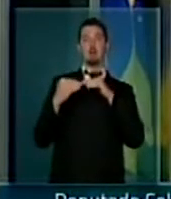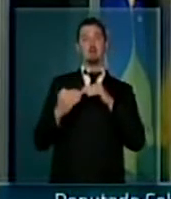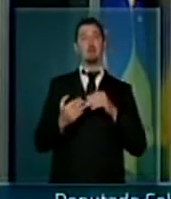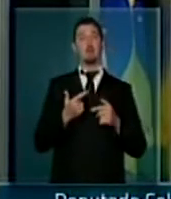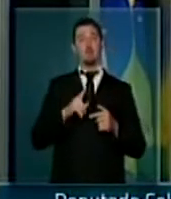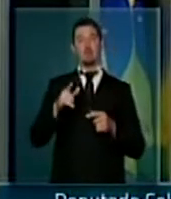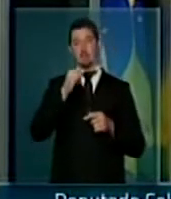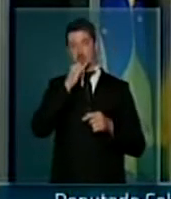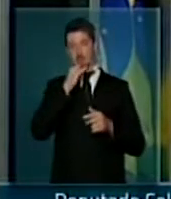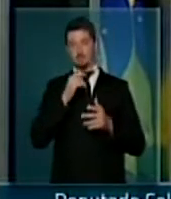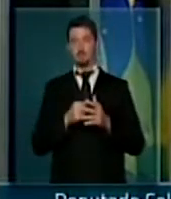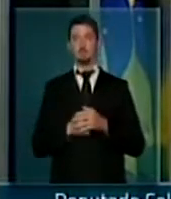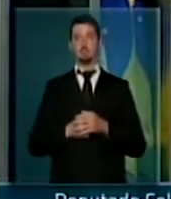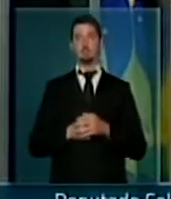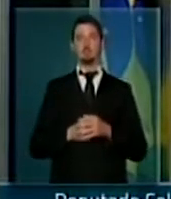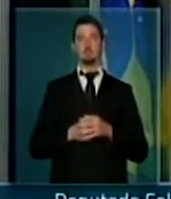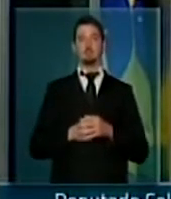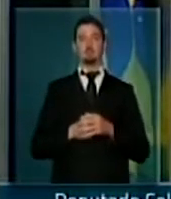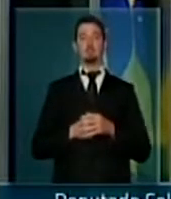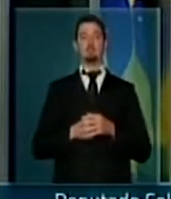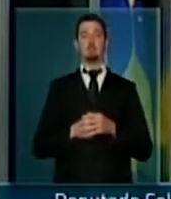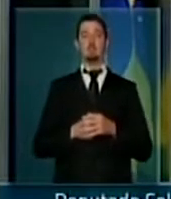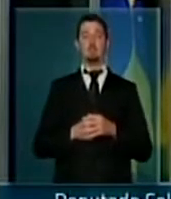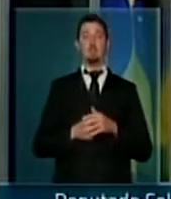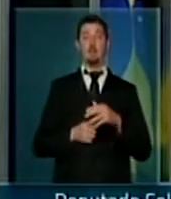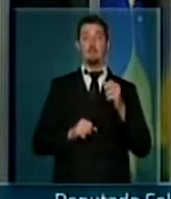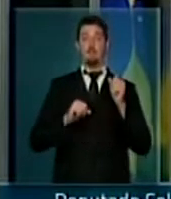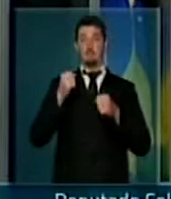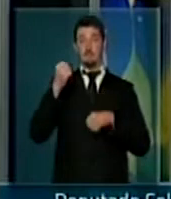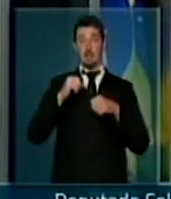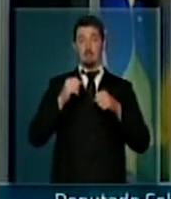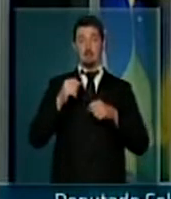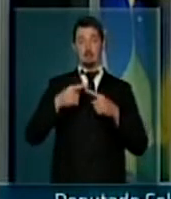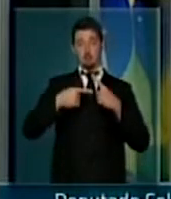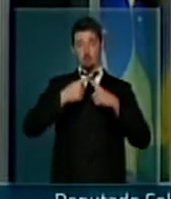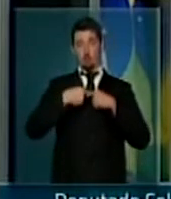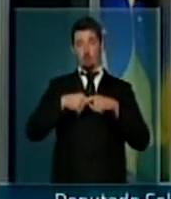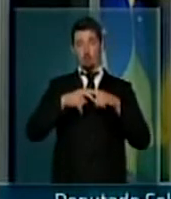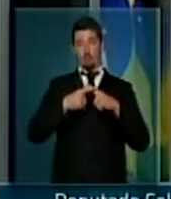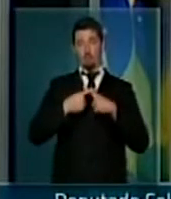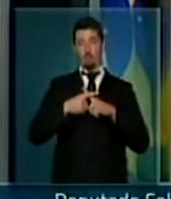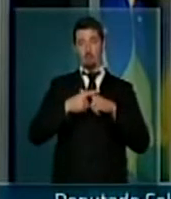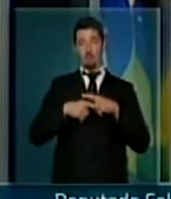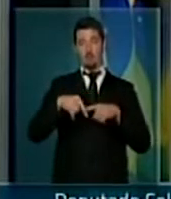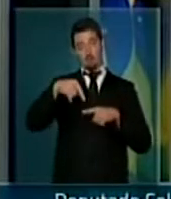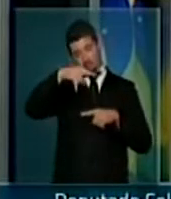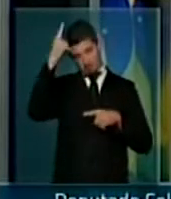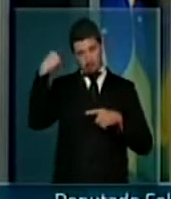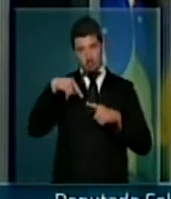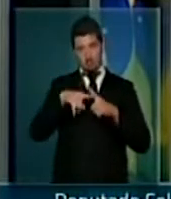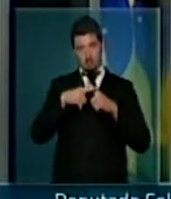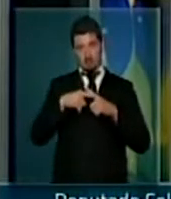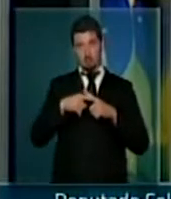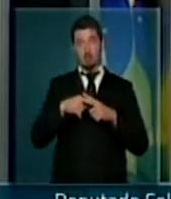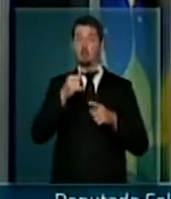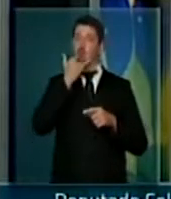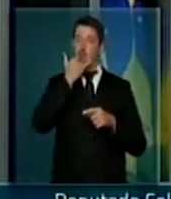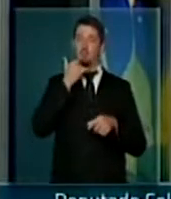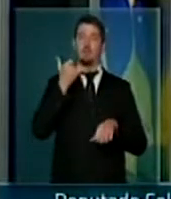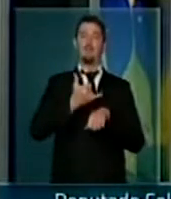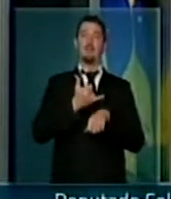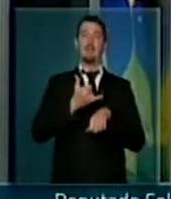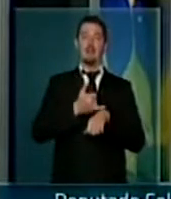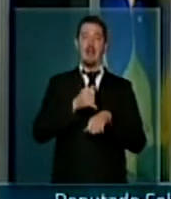Outro exemplo: fábrica de novelis no ABC Paulista. O custo de produção do alumínio